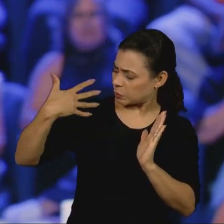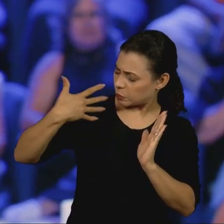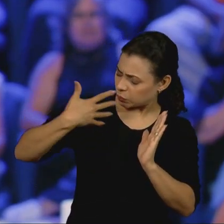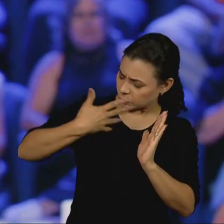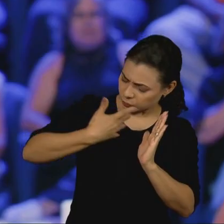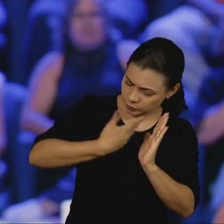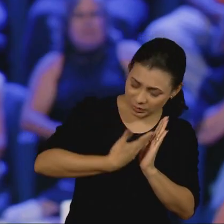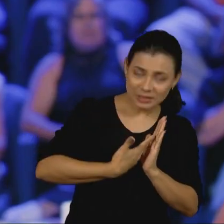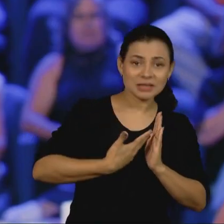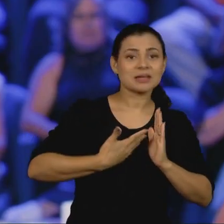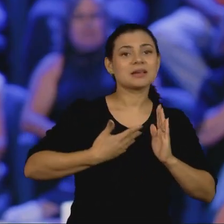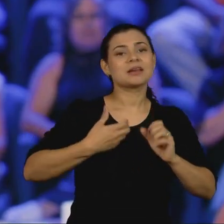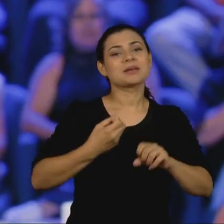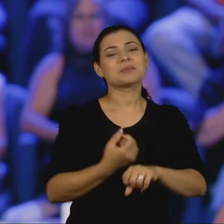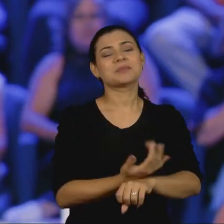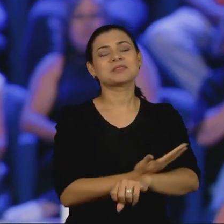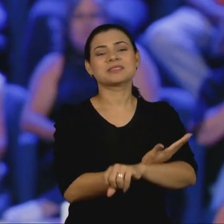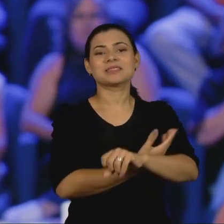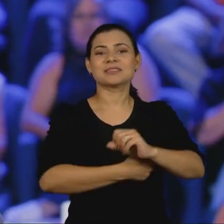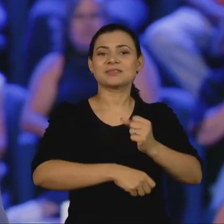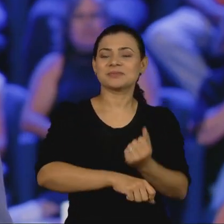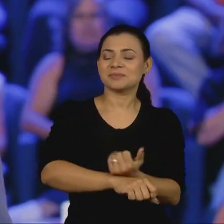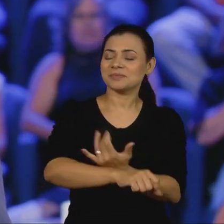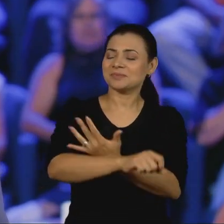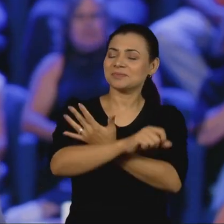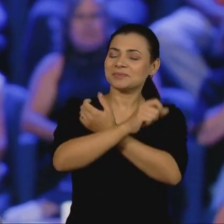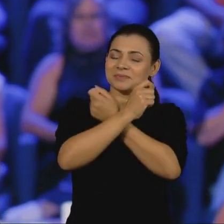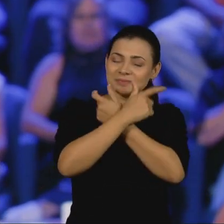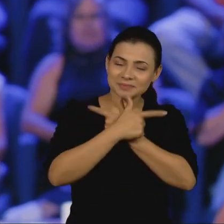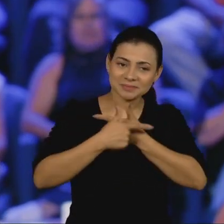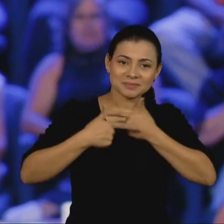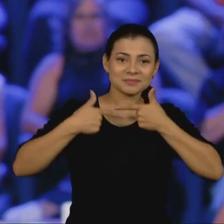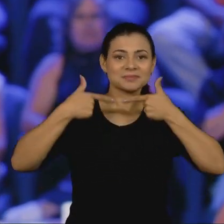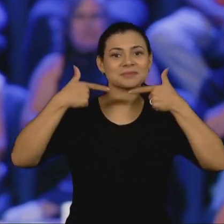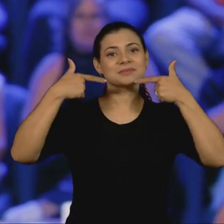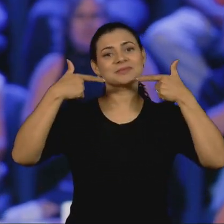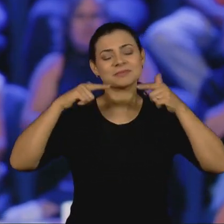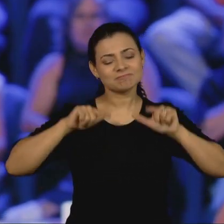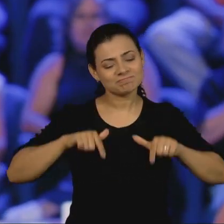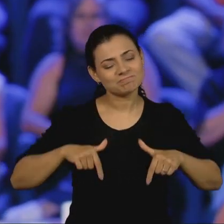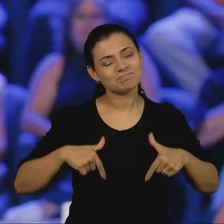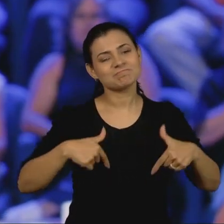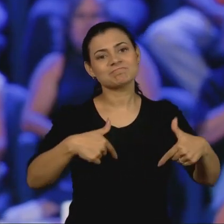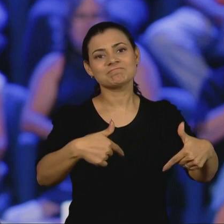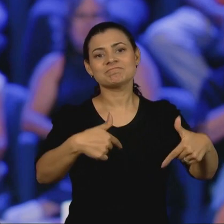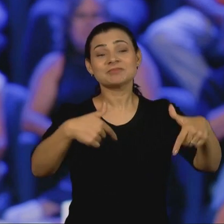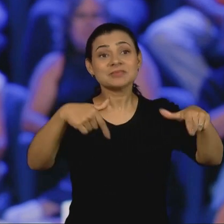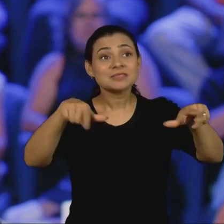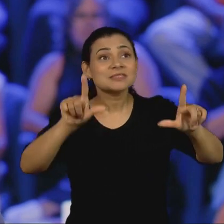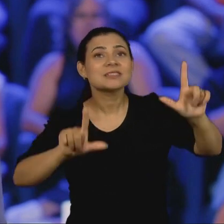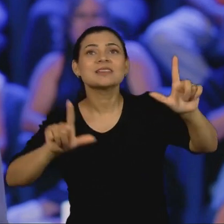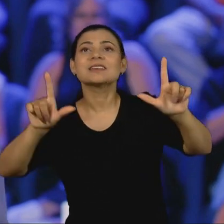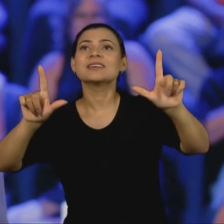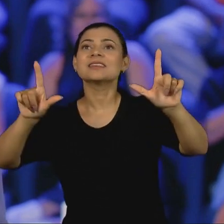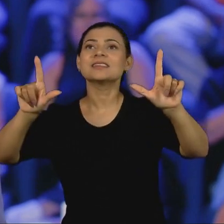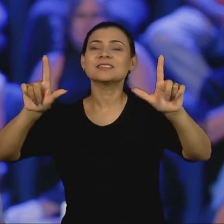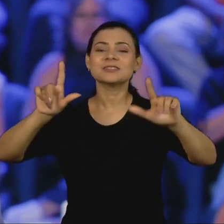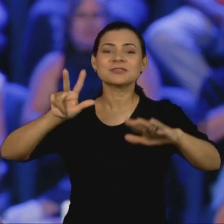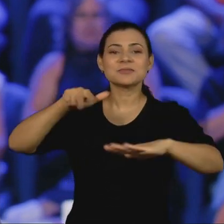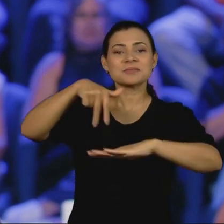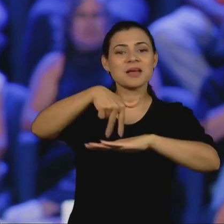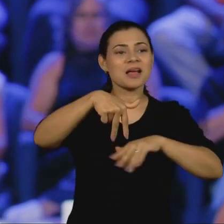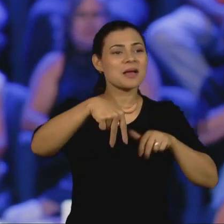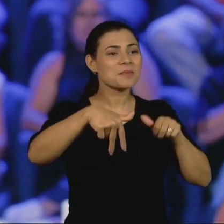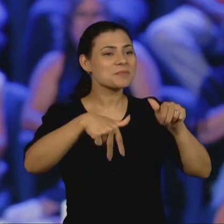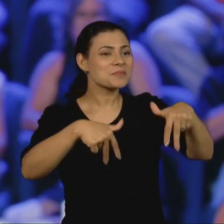despertada sempre pela emoção, pelo riso, pelo talento de fazer nascer nas telas ou nos palcos